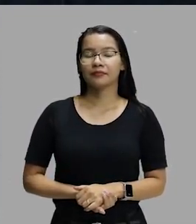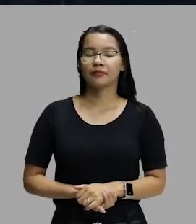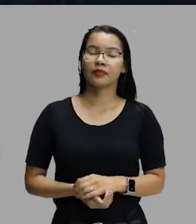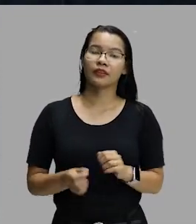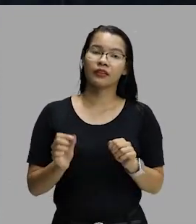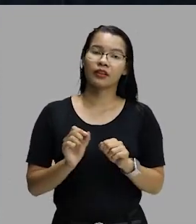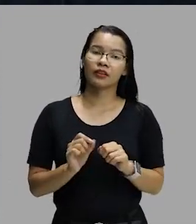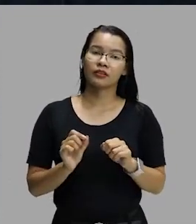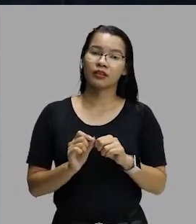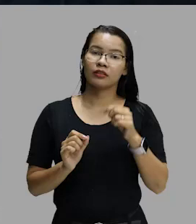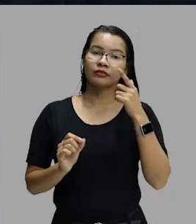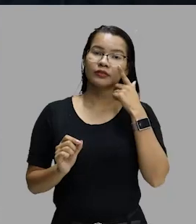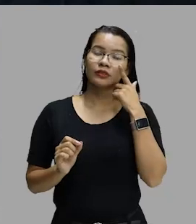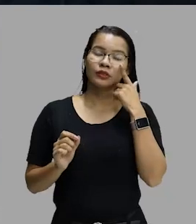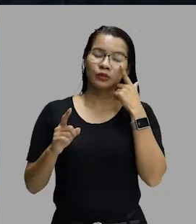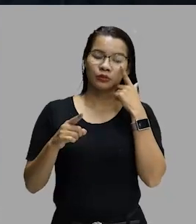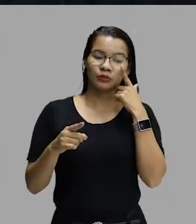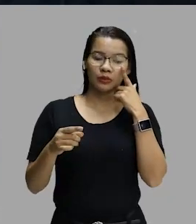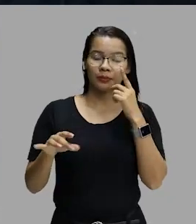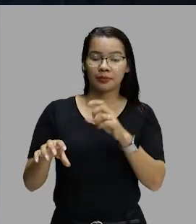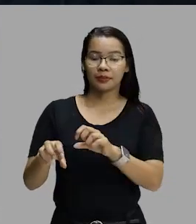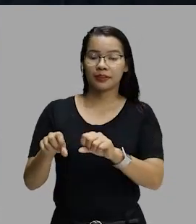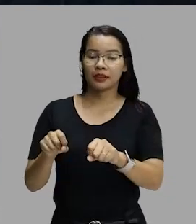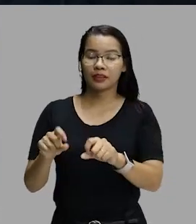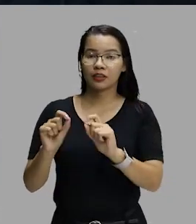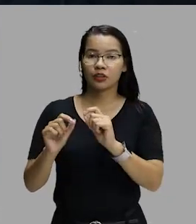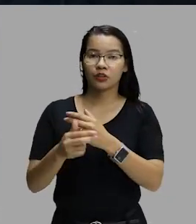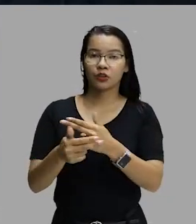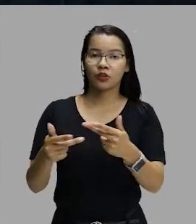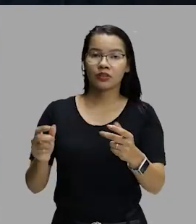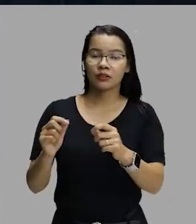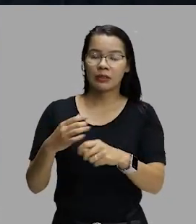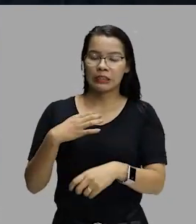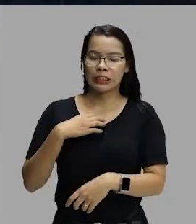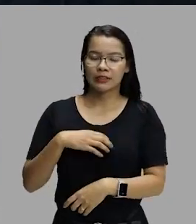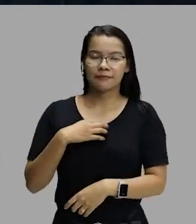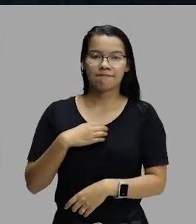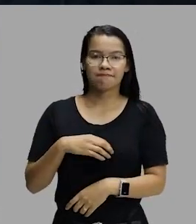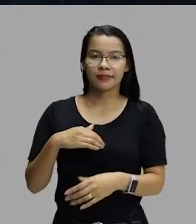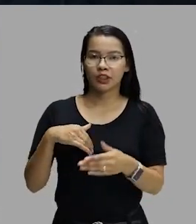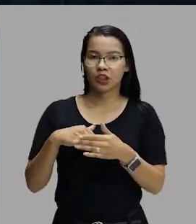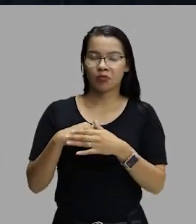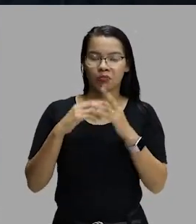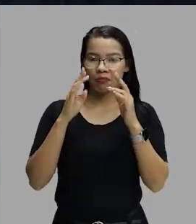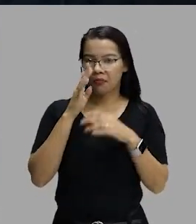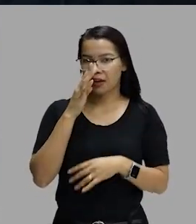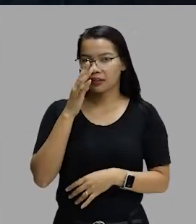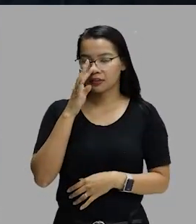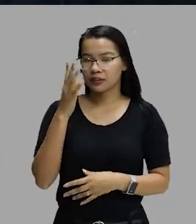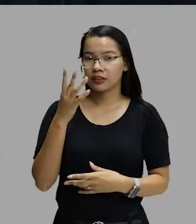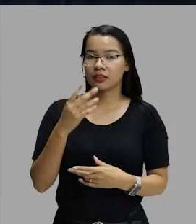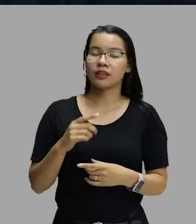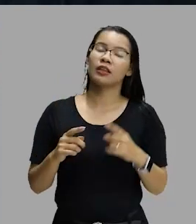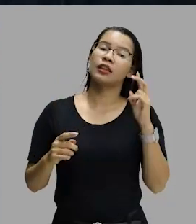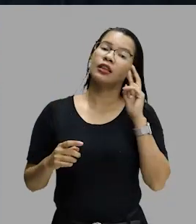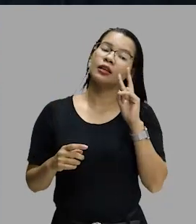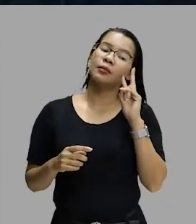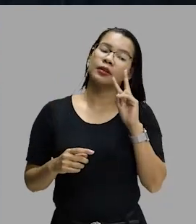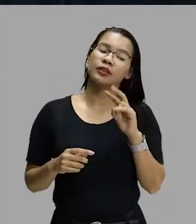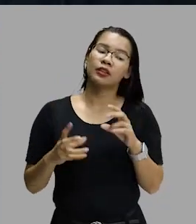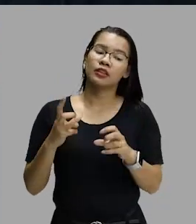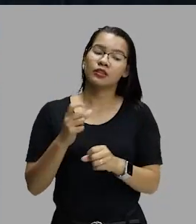fazer assim um apanhado daquilo que me irritou no jogo, por exemplo, tá? Lembrando, resumo,